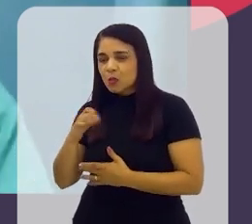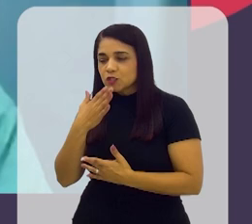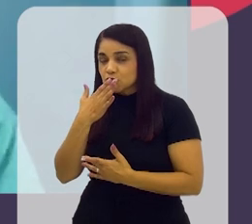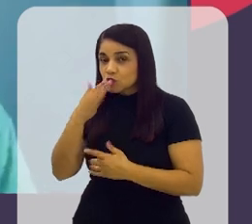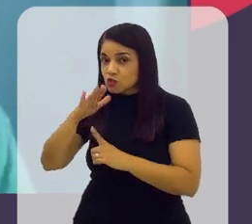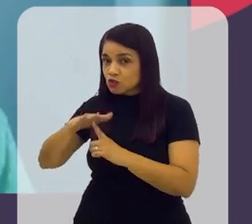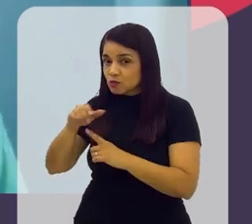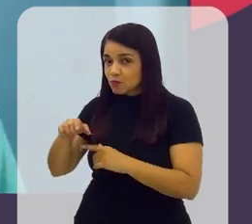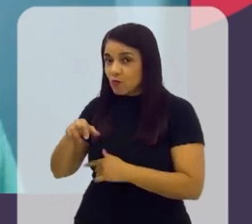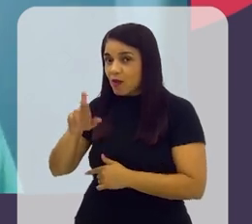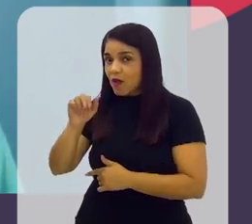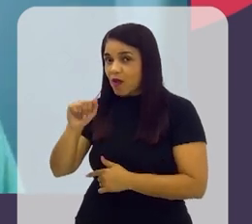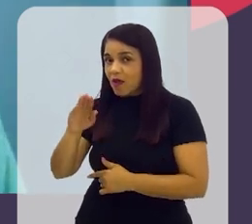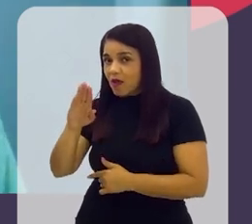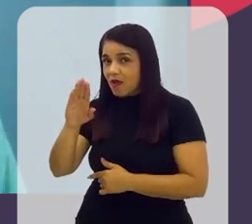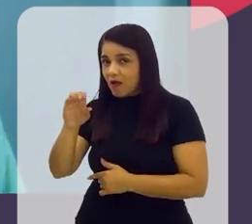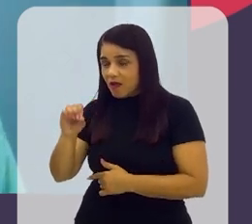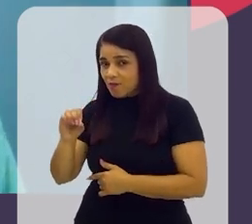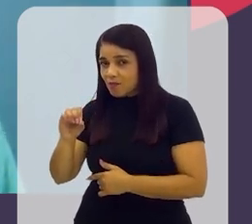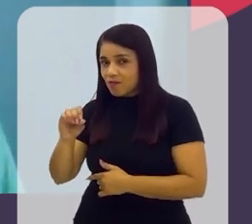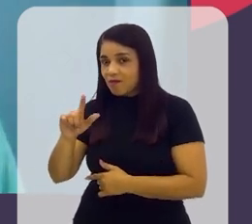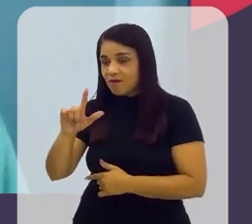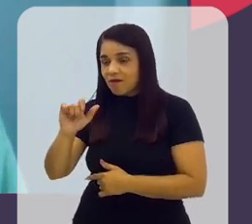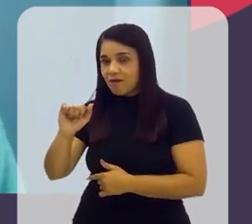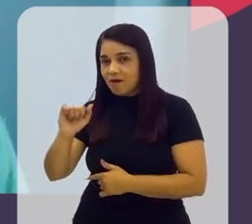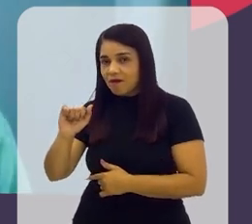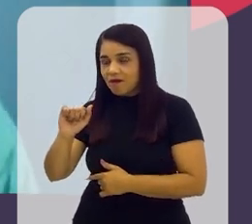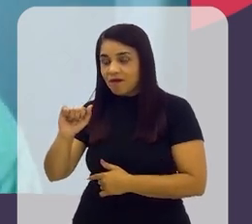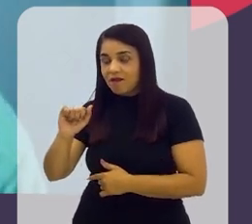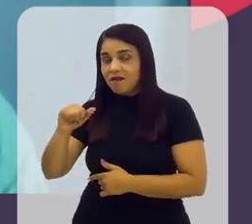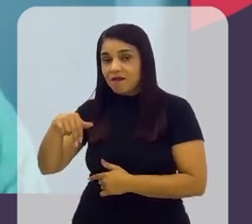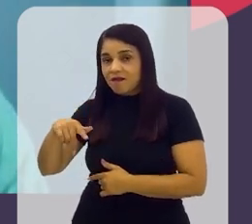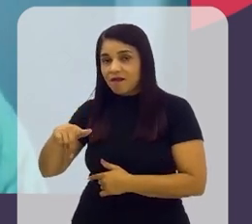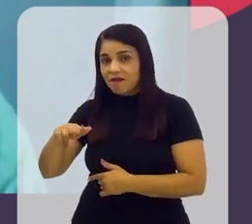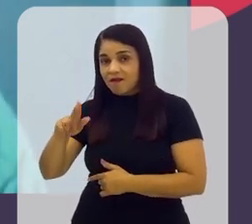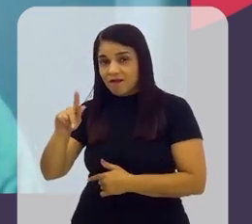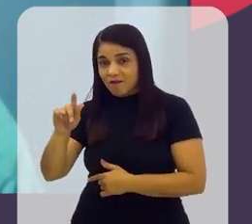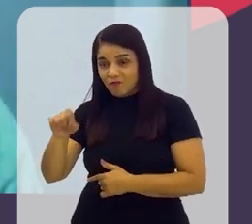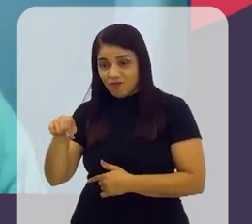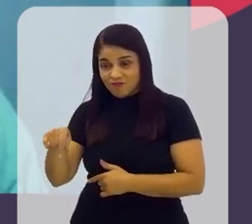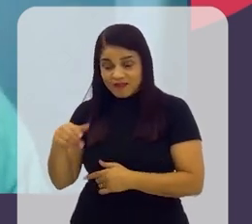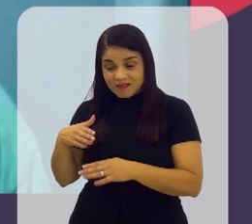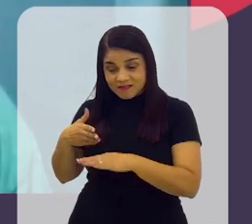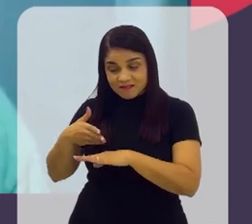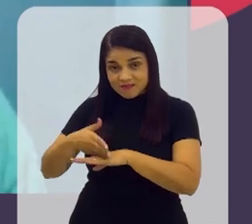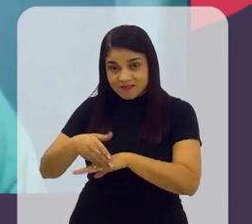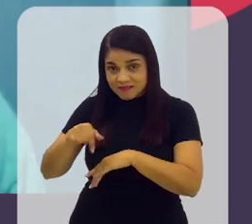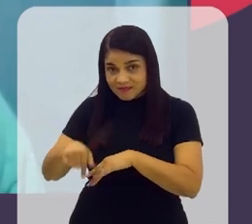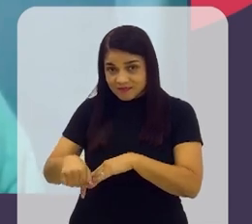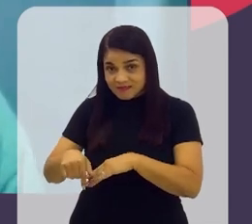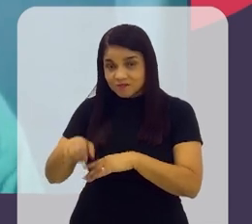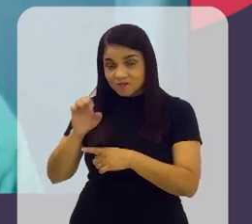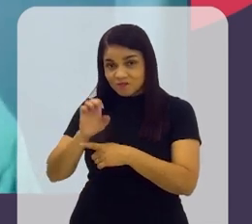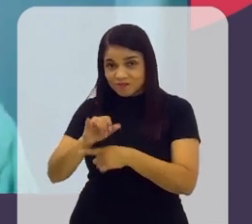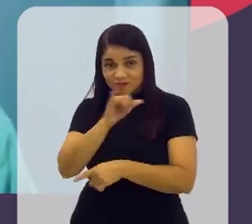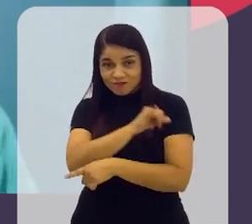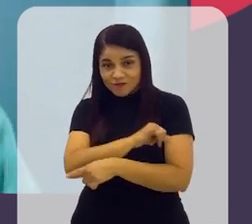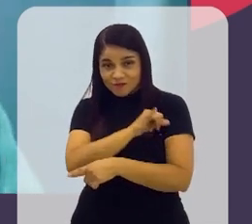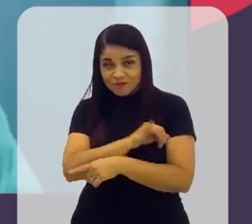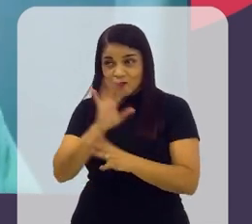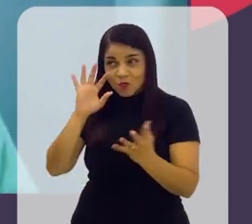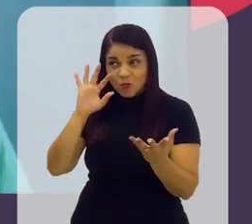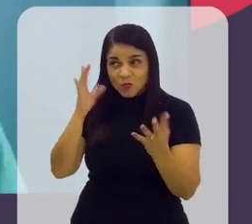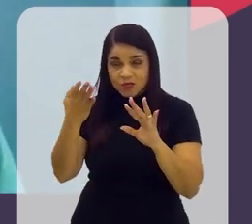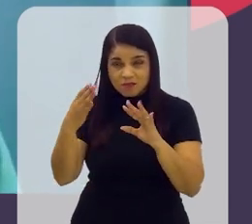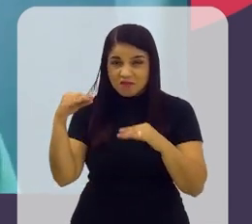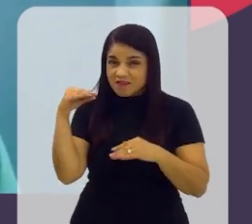por ela já ser de um ambiente de caatinga, por exemplo, né, a rabo de calango, a entrada dela aqui nesse momento, onde o clima